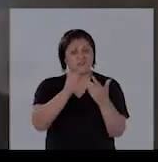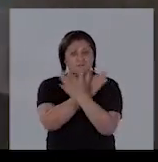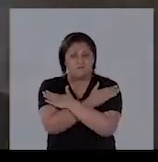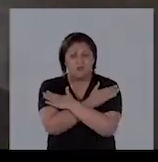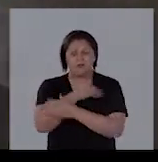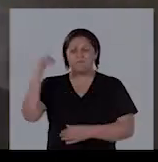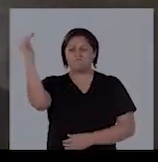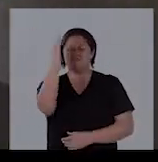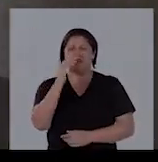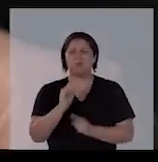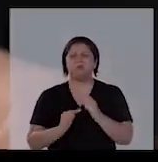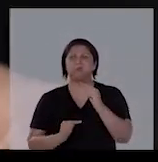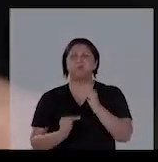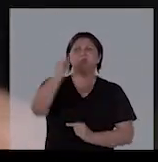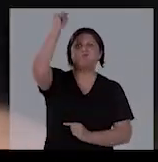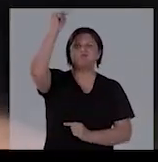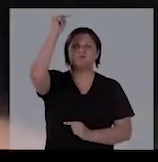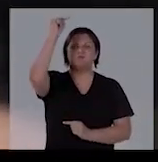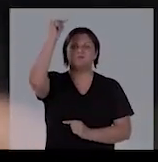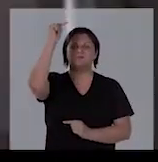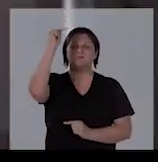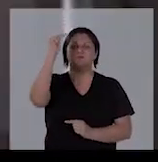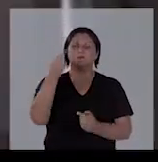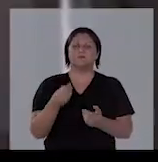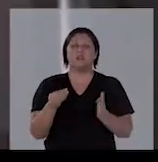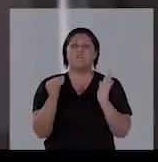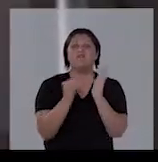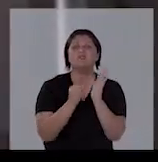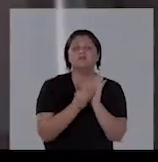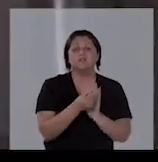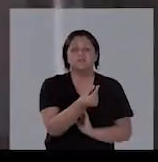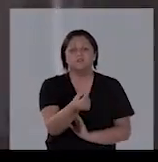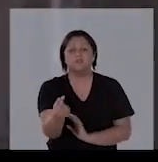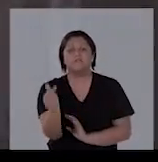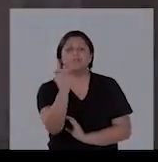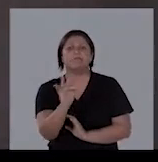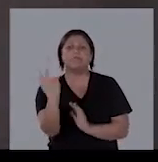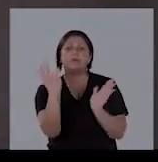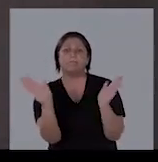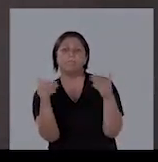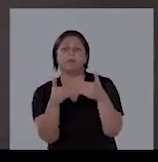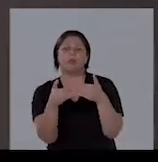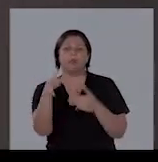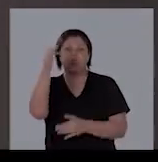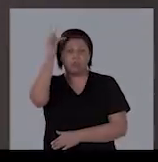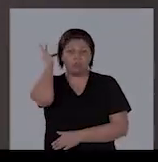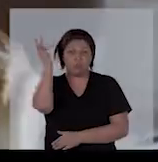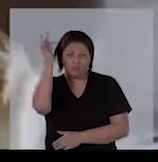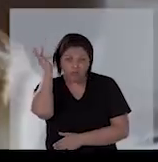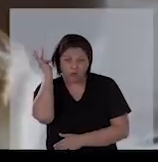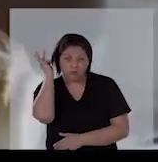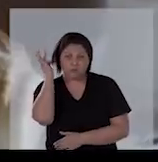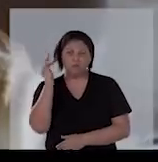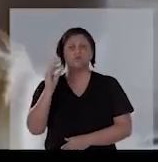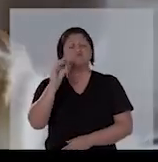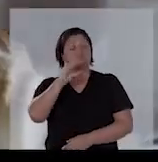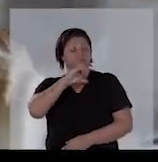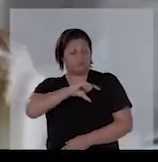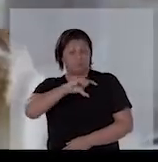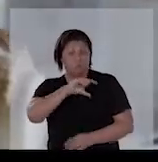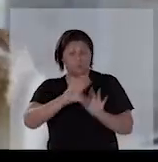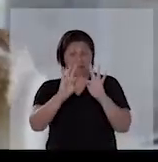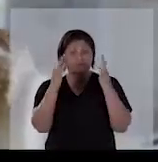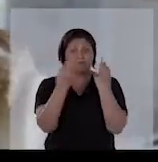bate recordes no brasil falta de repasses fecham universidades temer corta